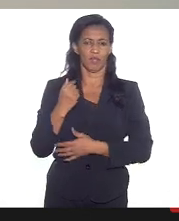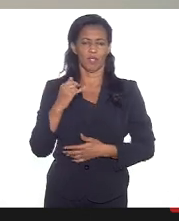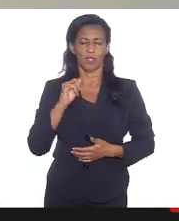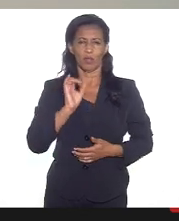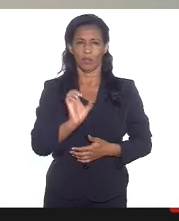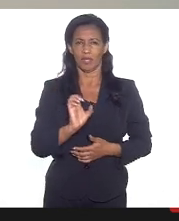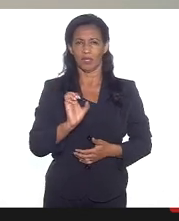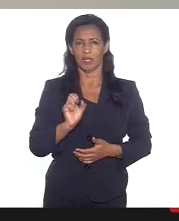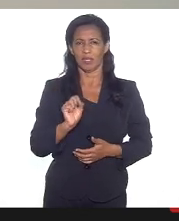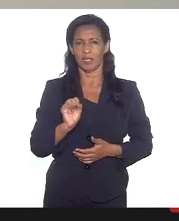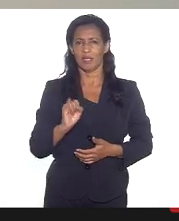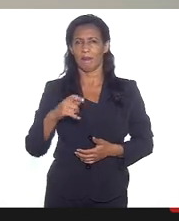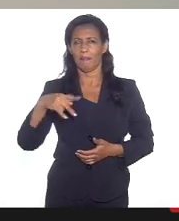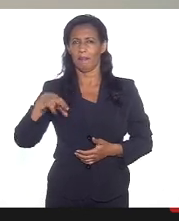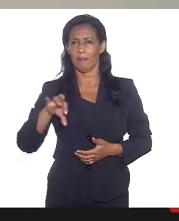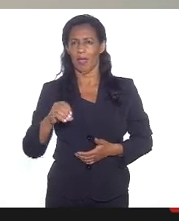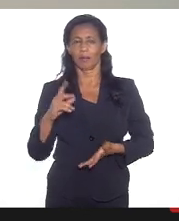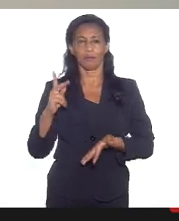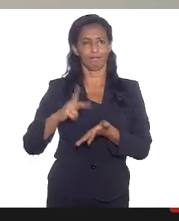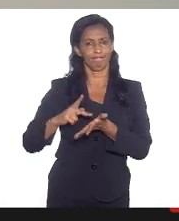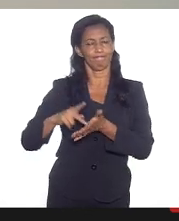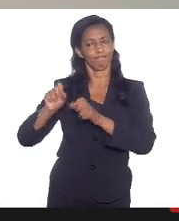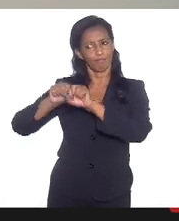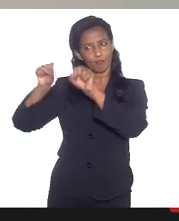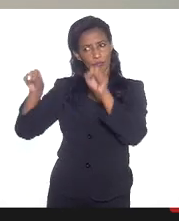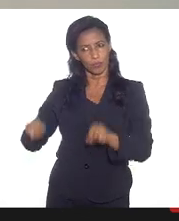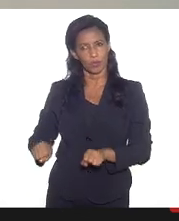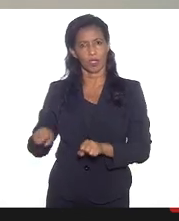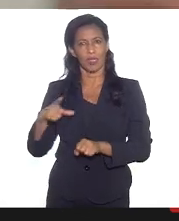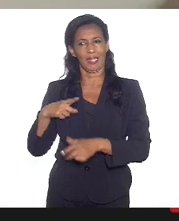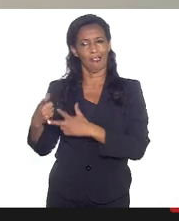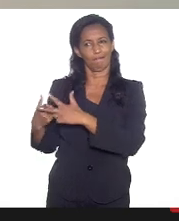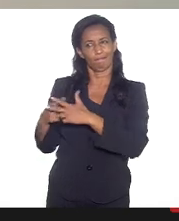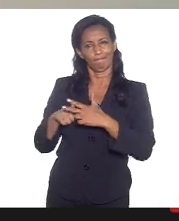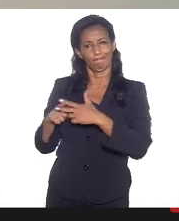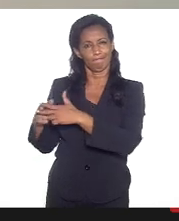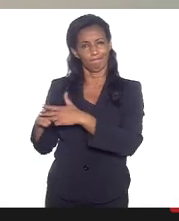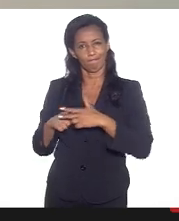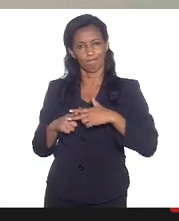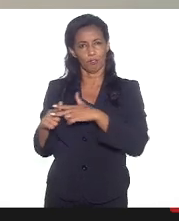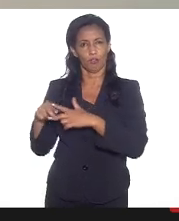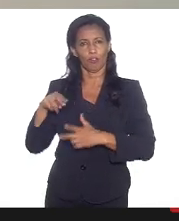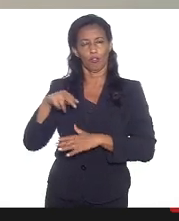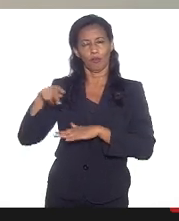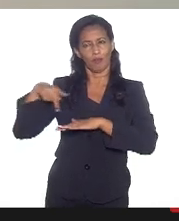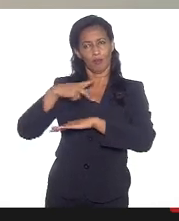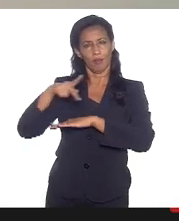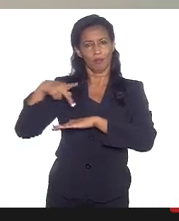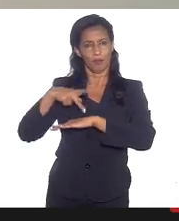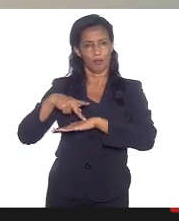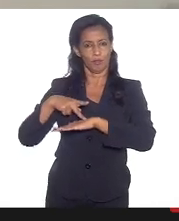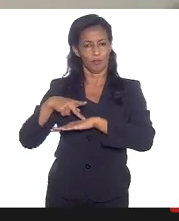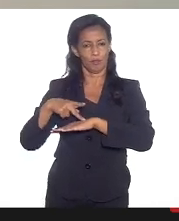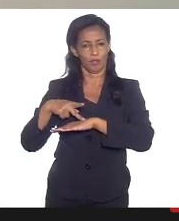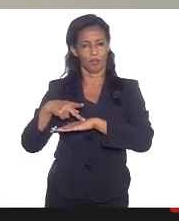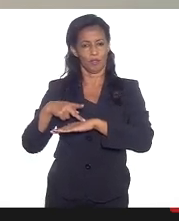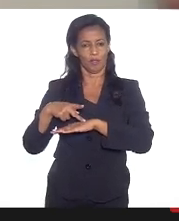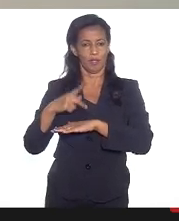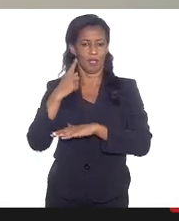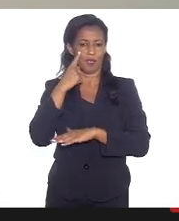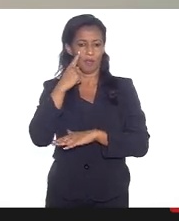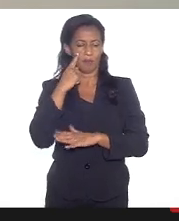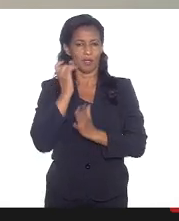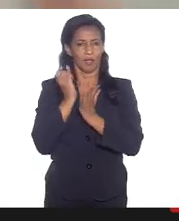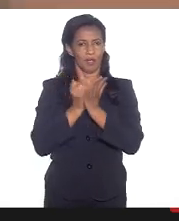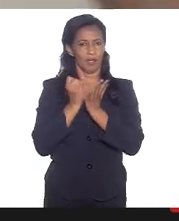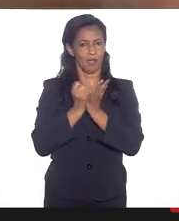Cipetro, de fato é um sistema que teve um ajuste CNF nacional por trás. Então, é como se fosse a nota fiscal